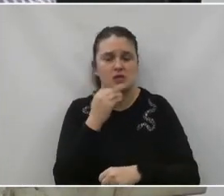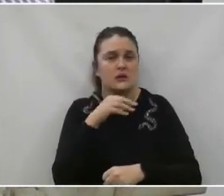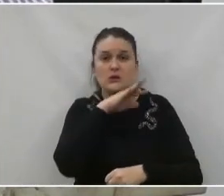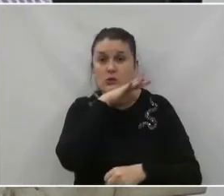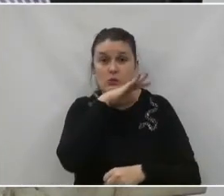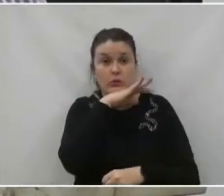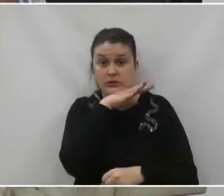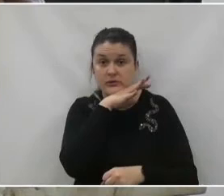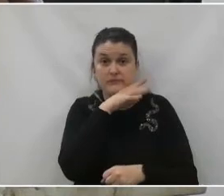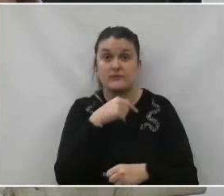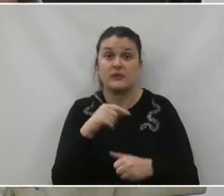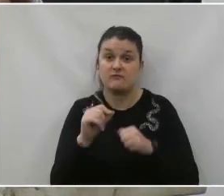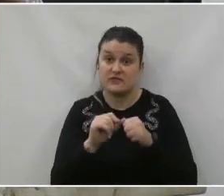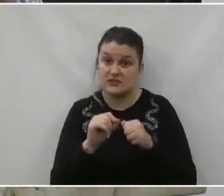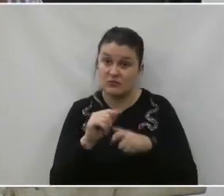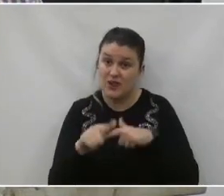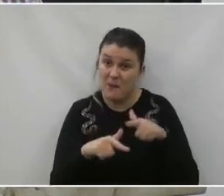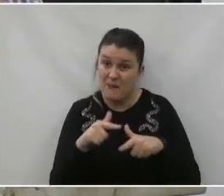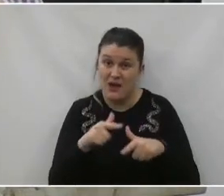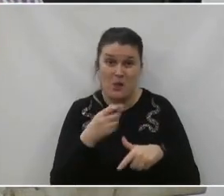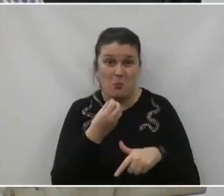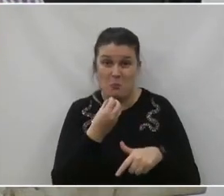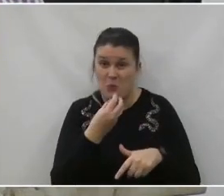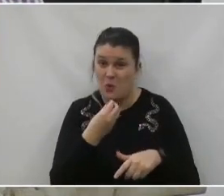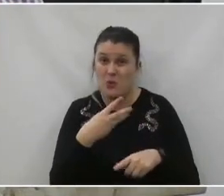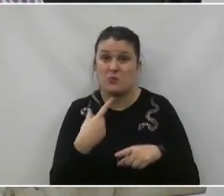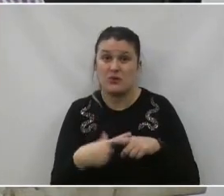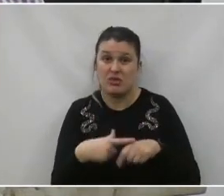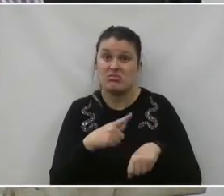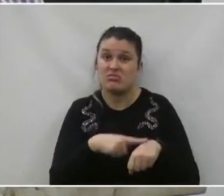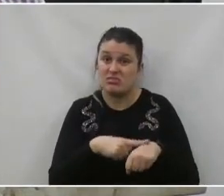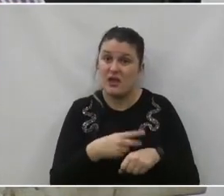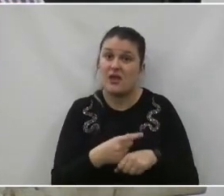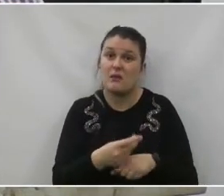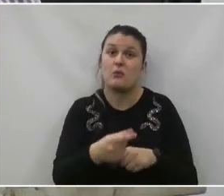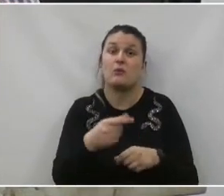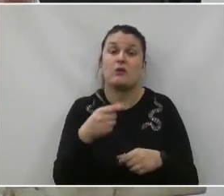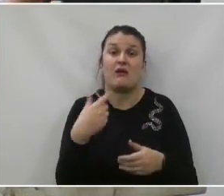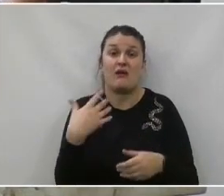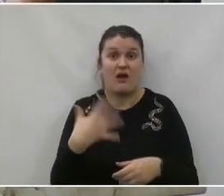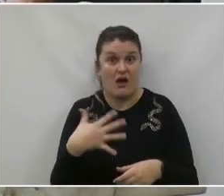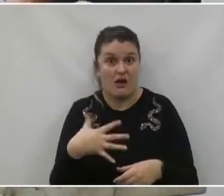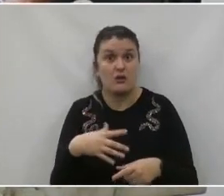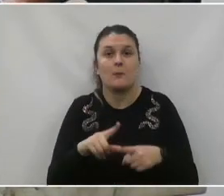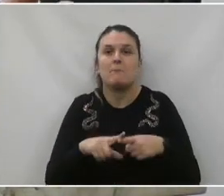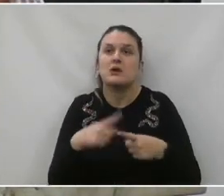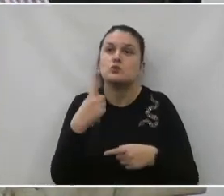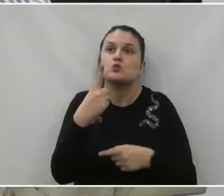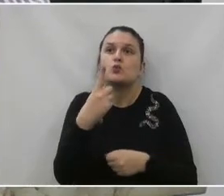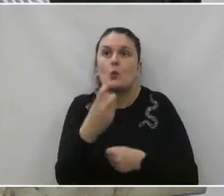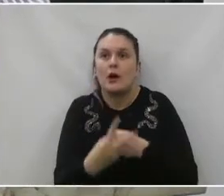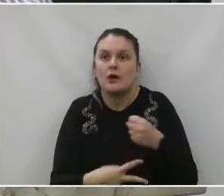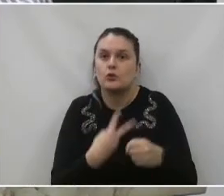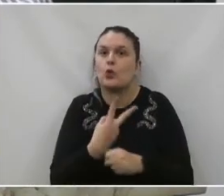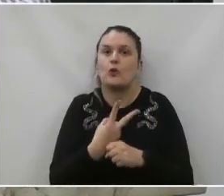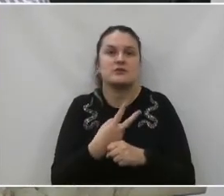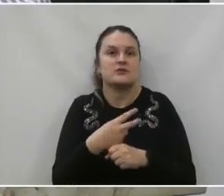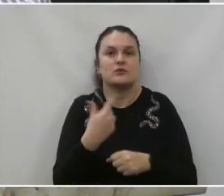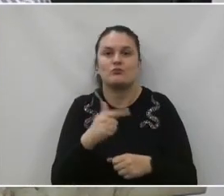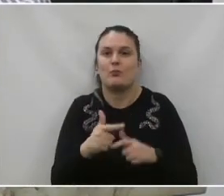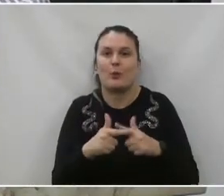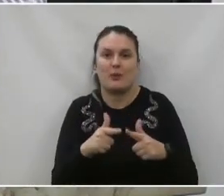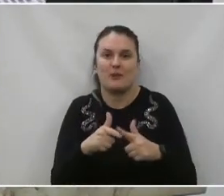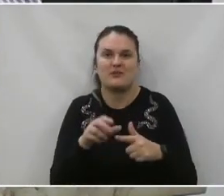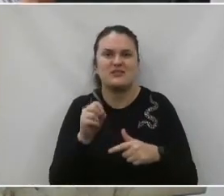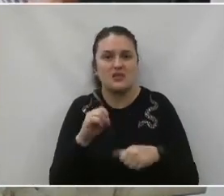Então, fazer um trabalho bem feito, nem a longo prazo, vai um custo meio alto, mas que fica mesmo 1 ano, 2 anos sem incomodar. Não adianta você